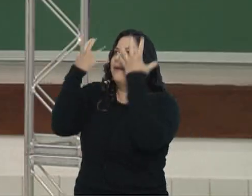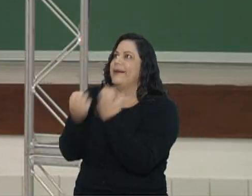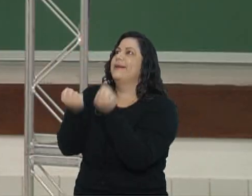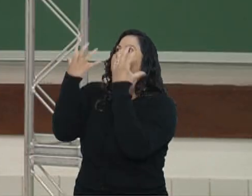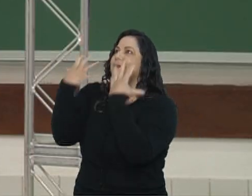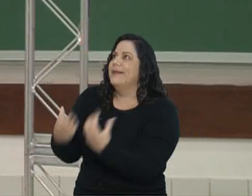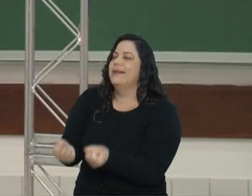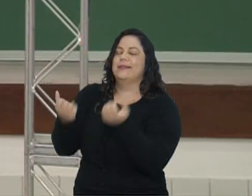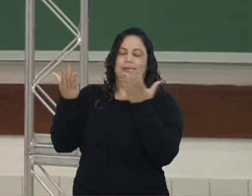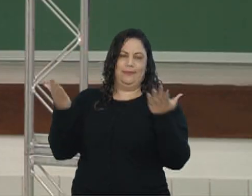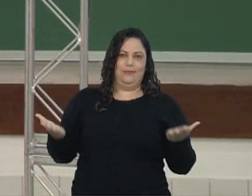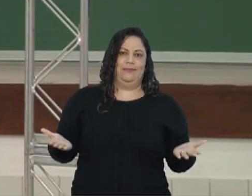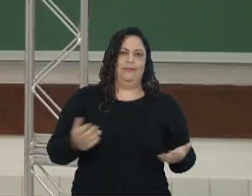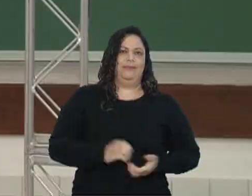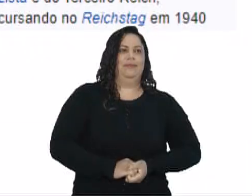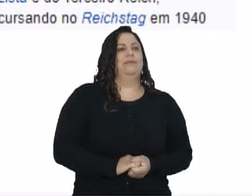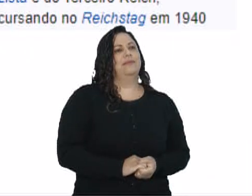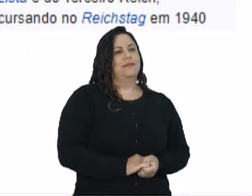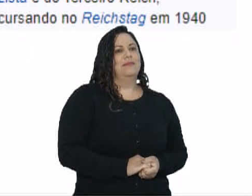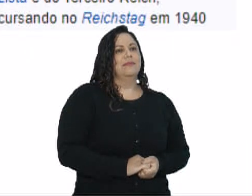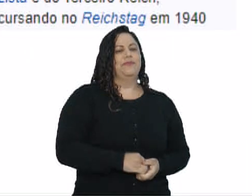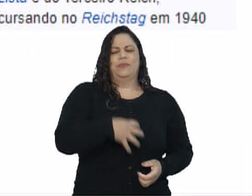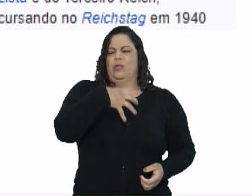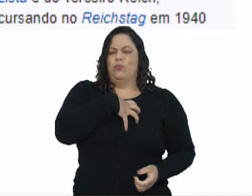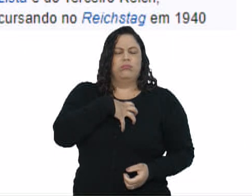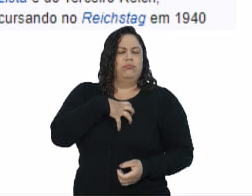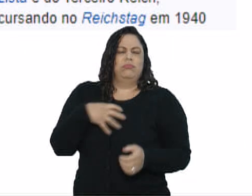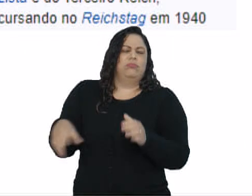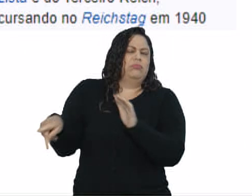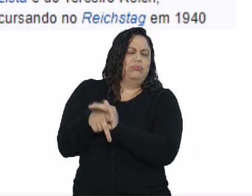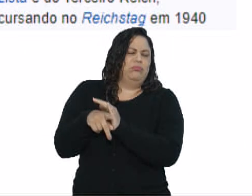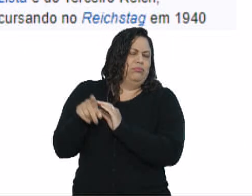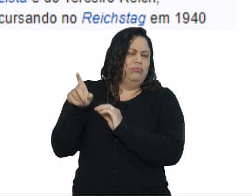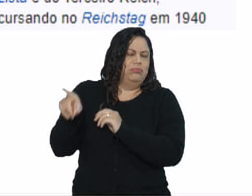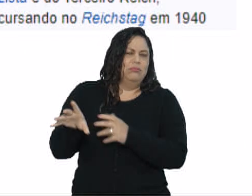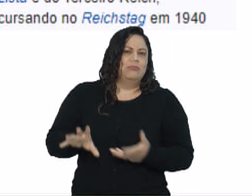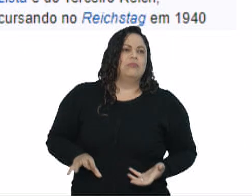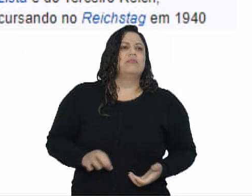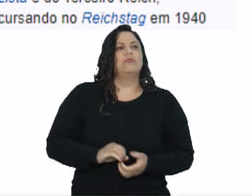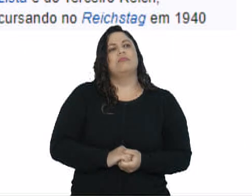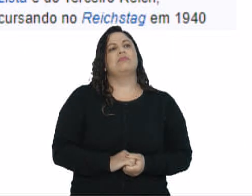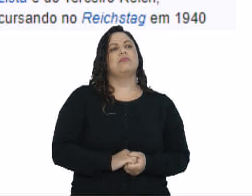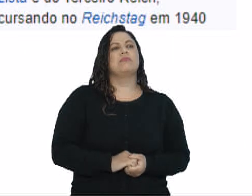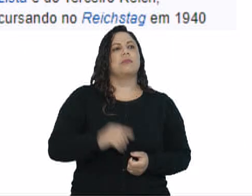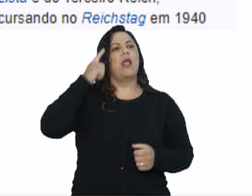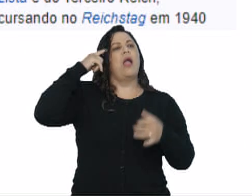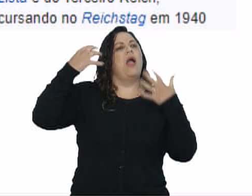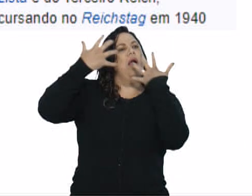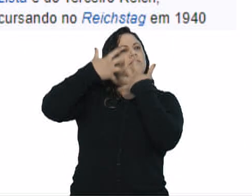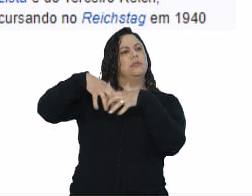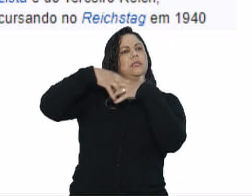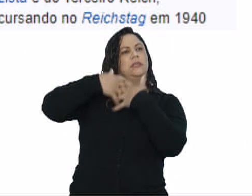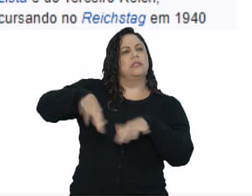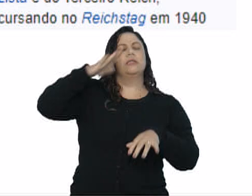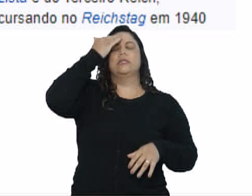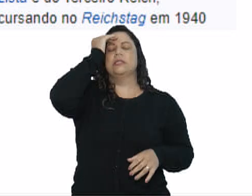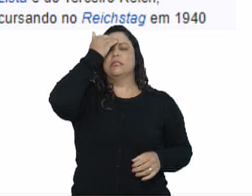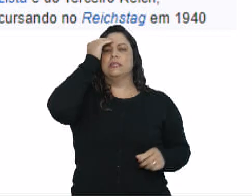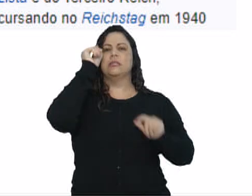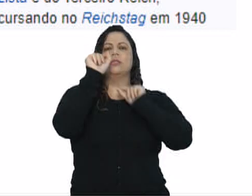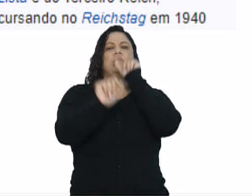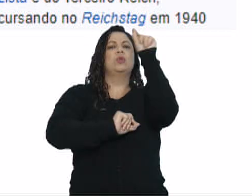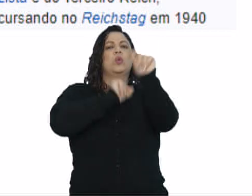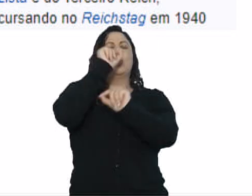lá? Reporta-se a existência no totalitarismo, né, de mentalidades entendidas como formas